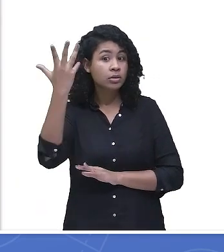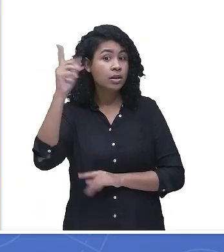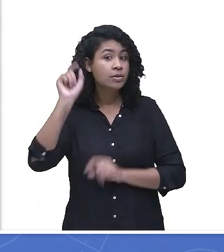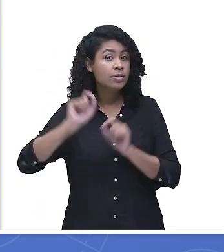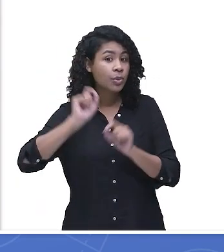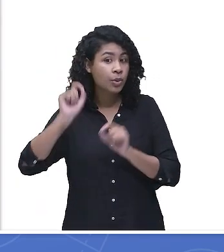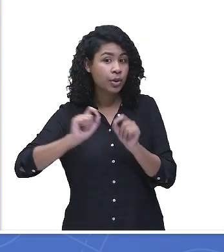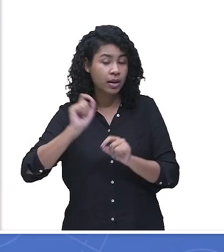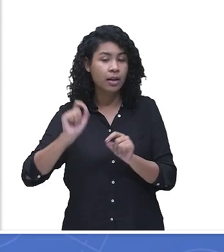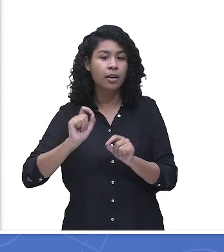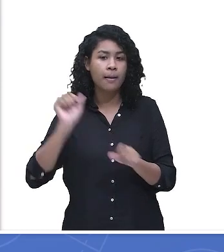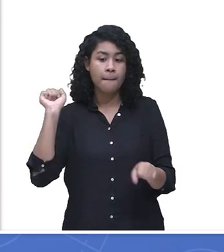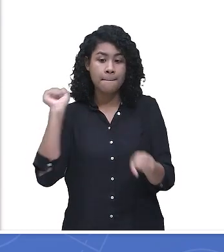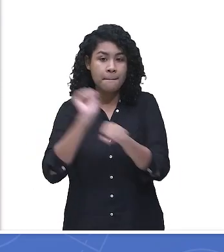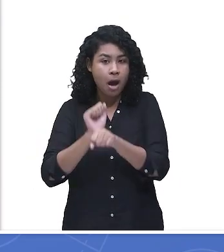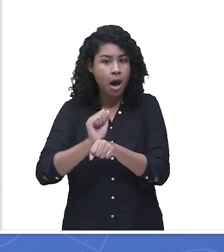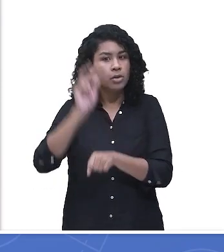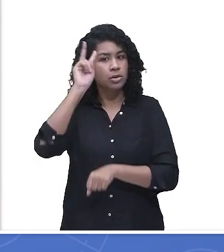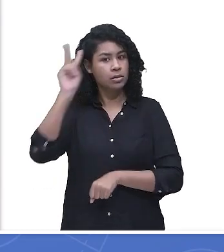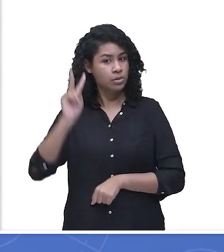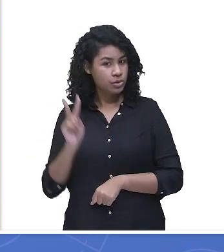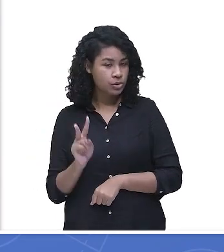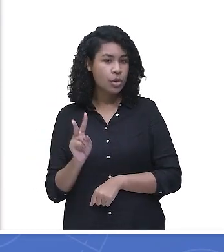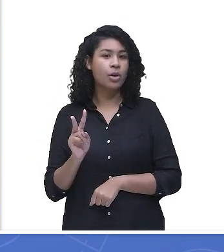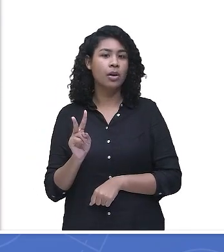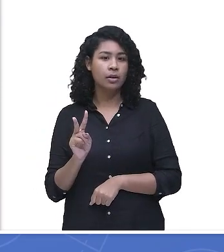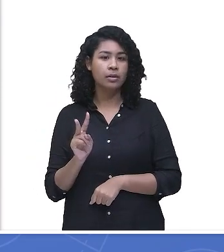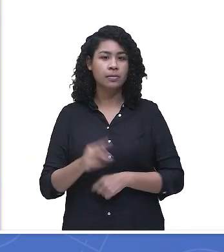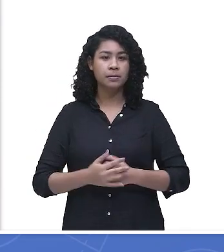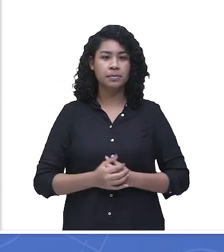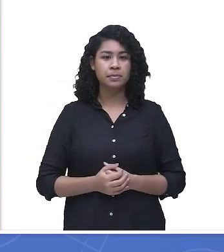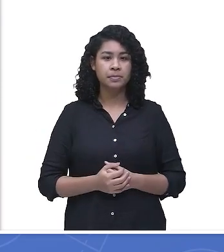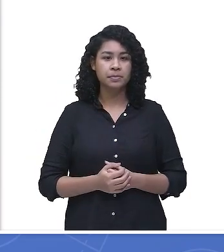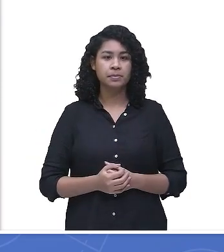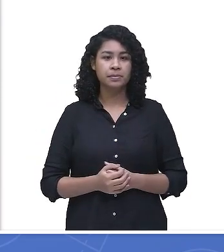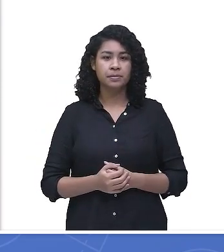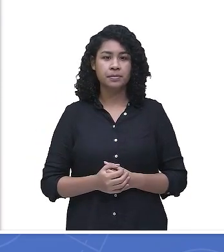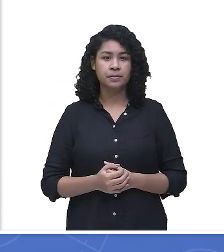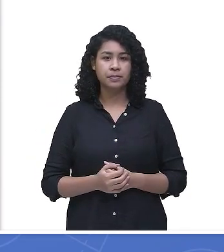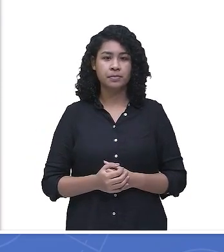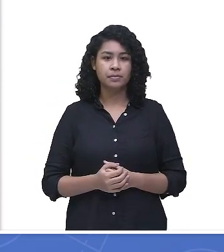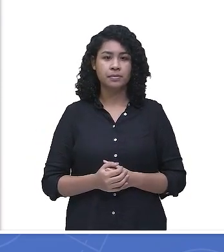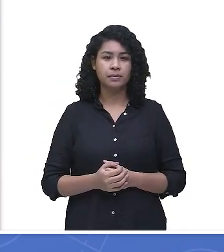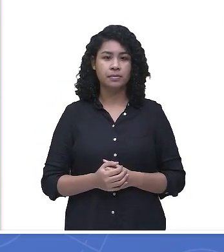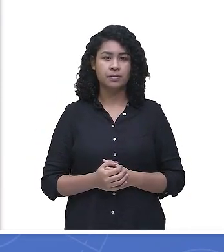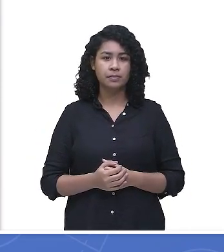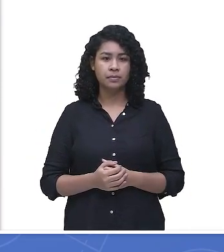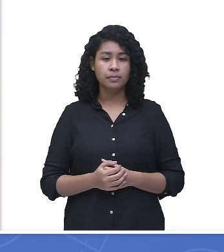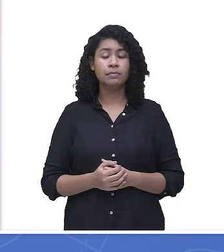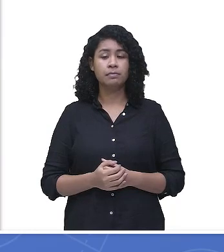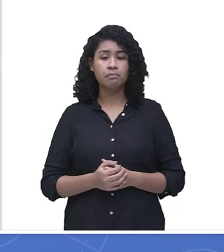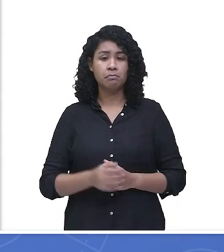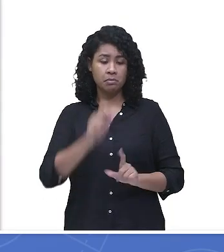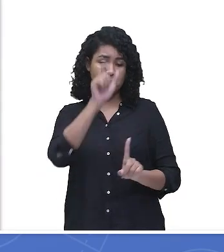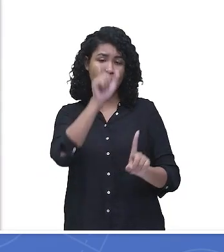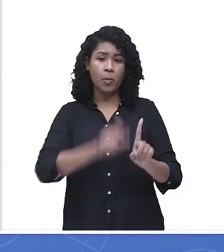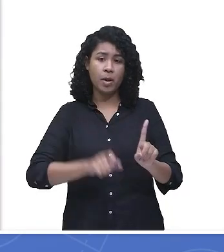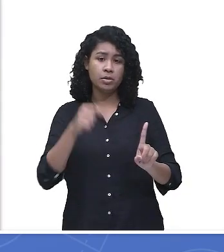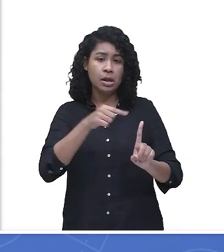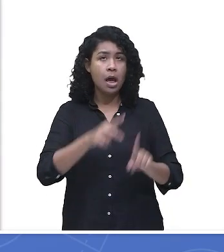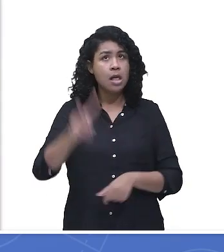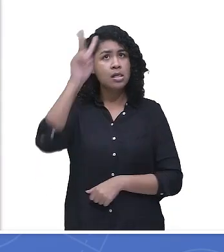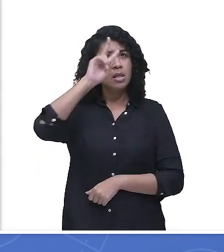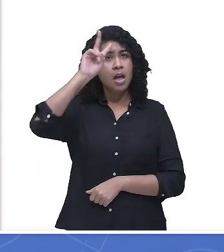você tem ali uma pausa, né? E a pessoa, por exemplo, através de um personagem, pode lembrar um acontecimento do passado. O que acontece